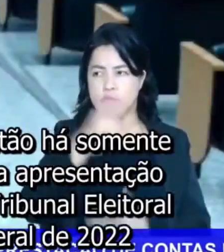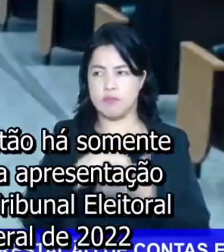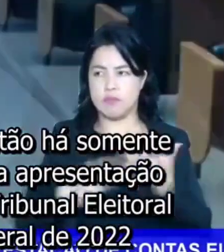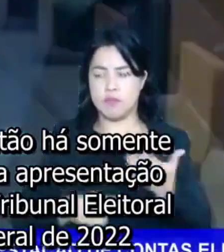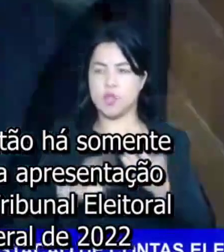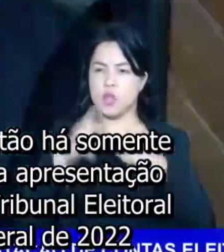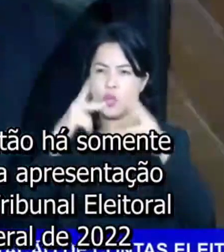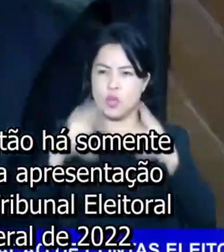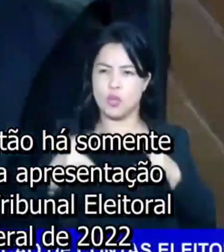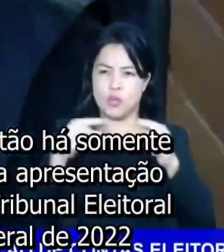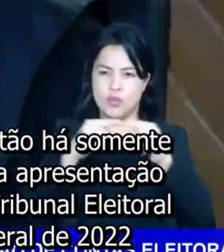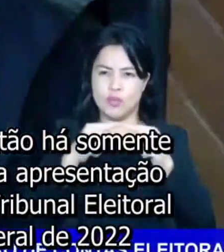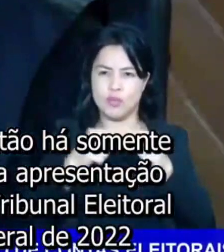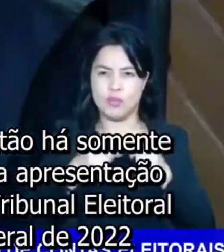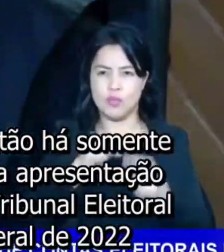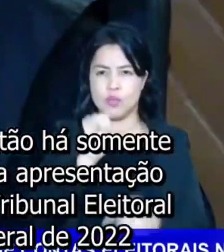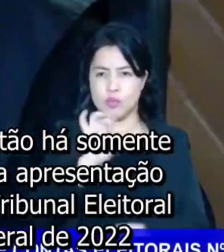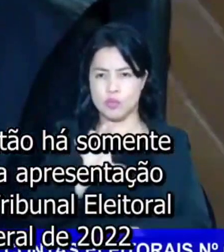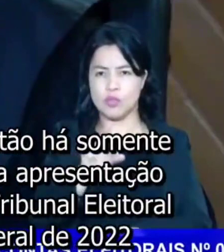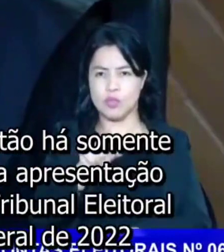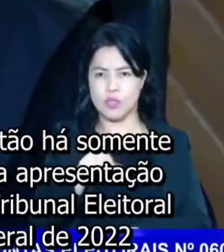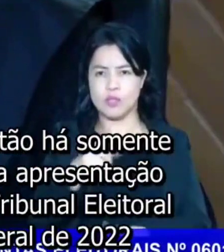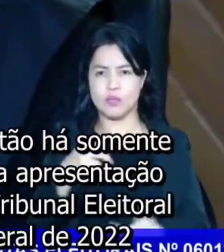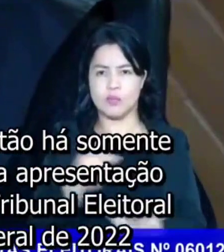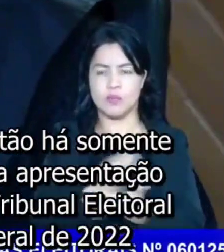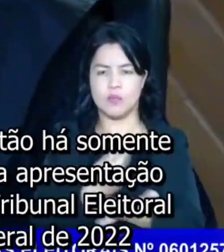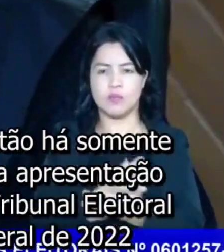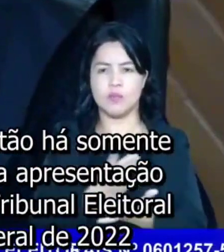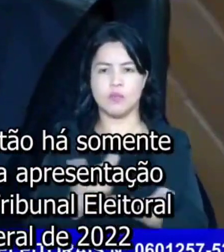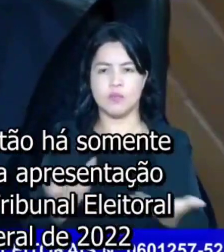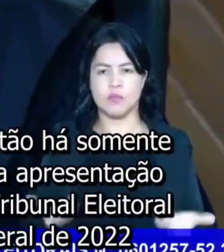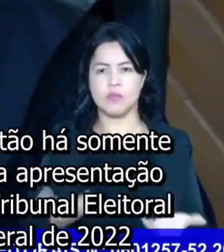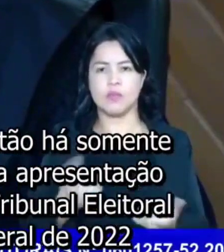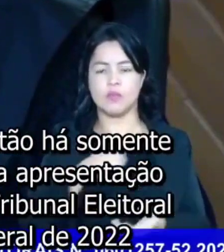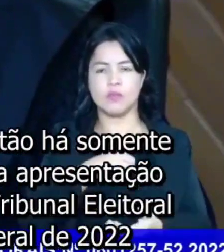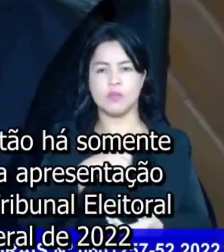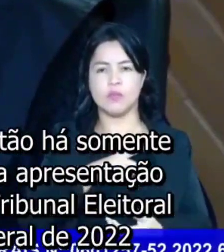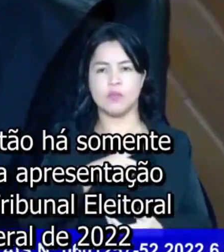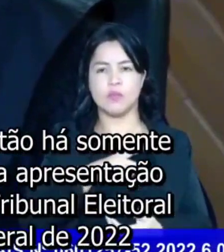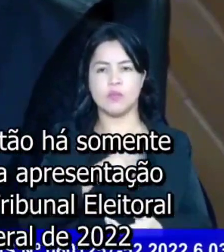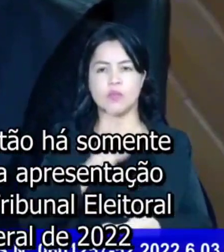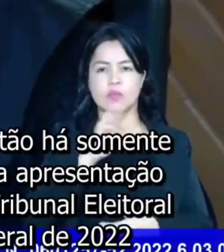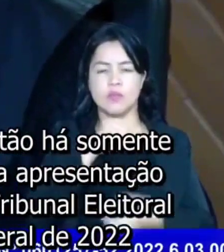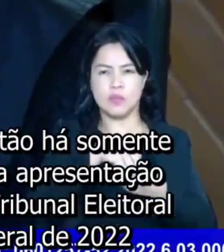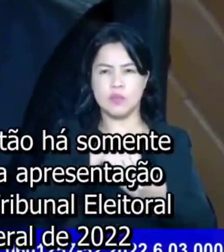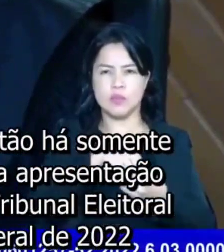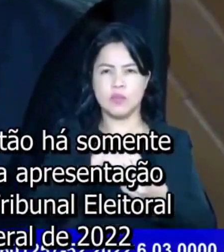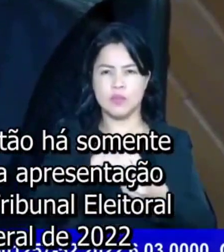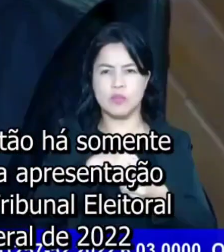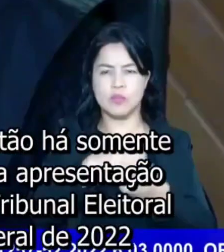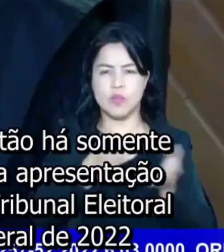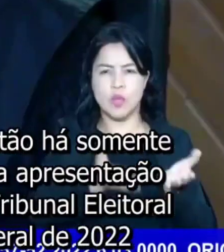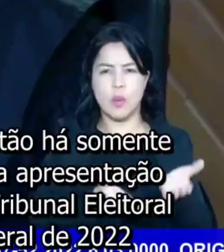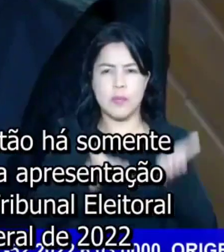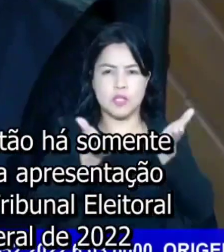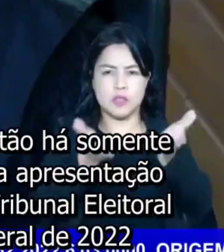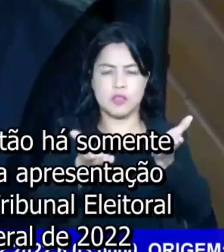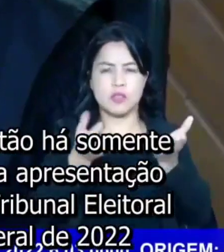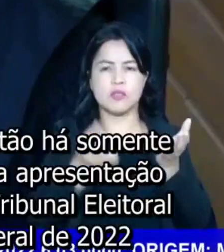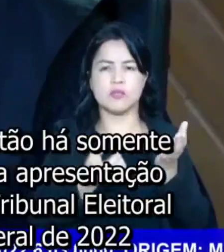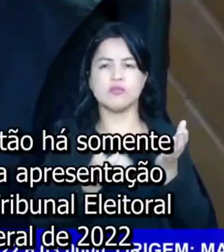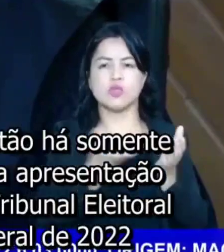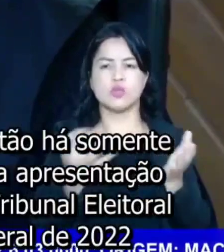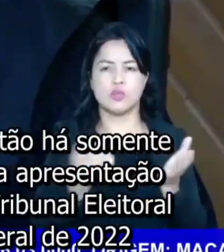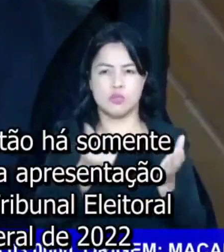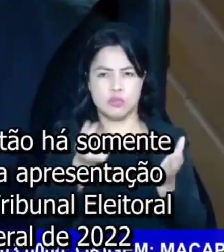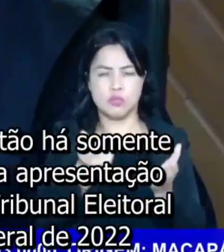Conforme narrado, então, há somente esta falha. À sua mesa, doutor Normandes. A qual a intempestividade na apresentação das contas finais. Na